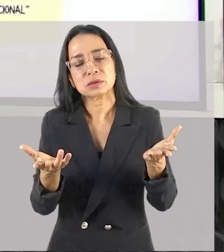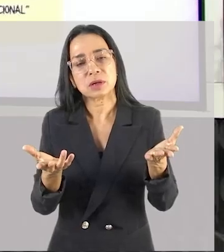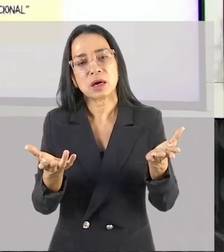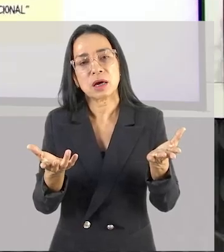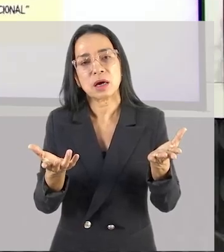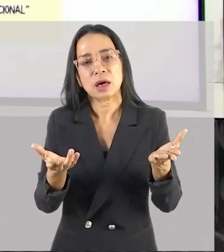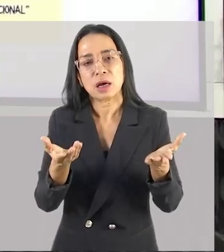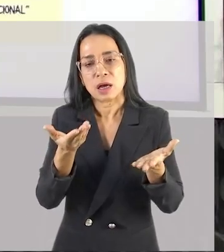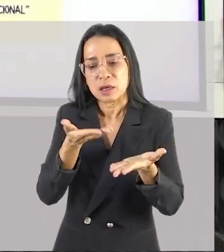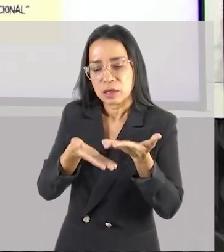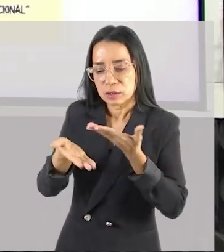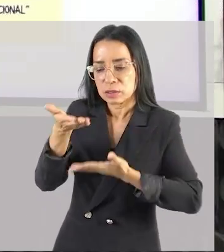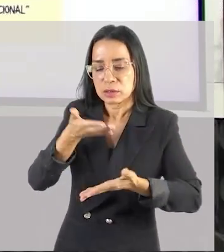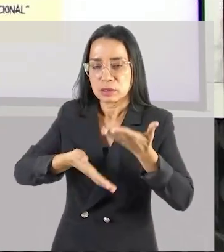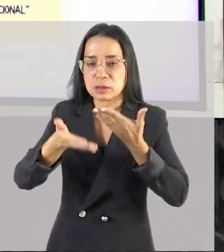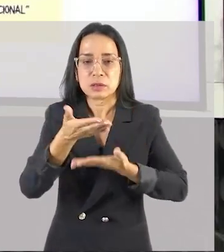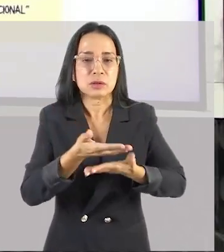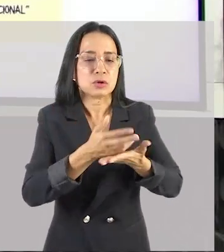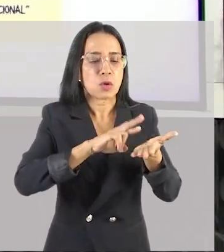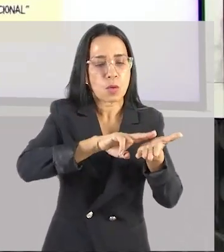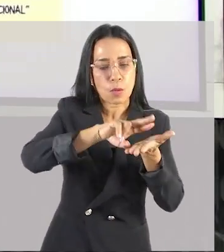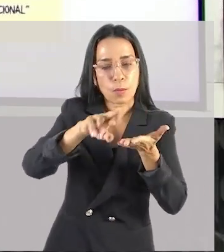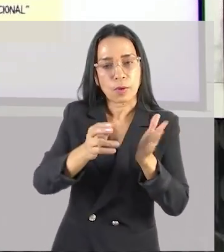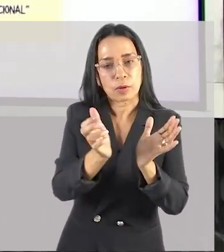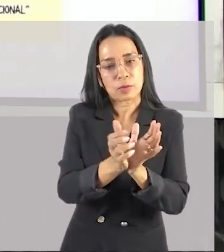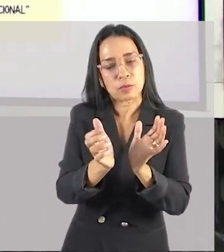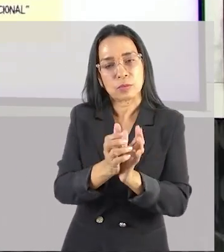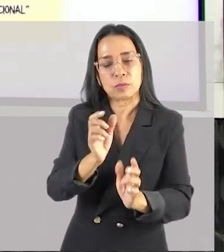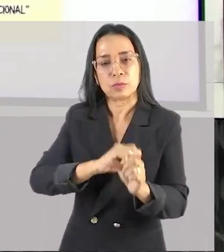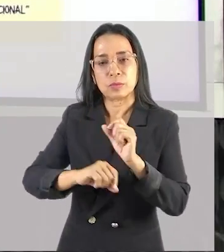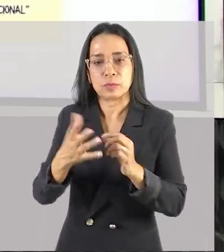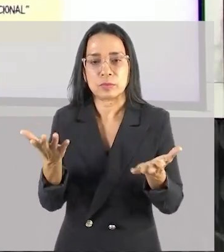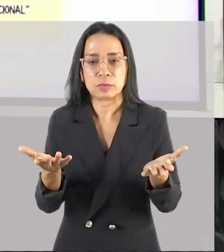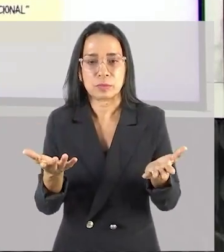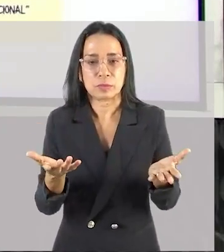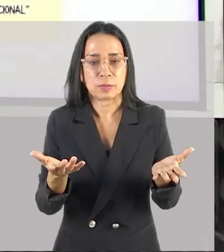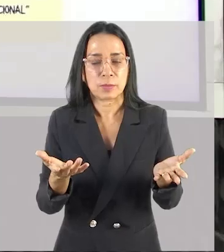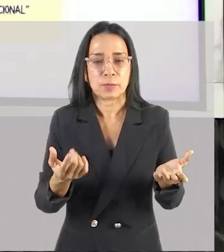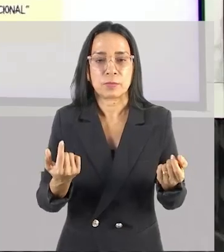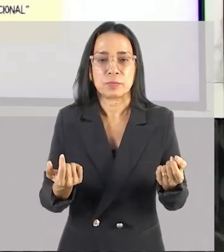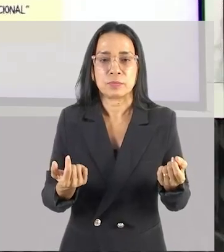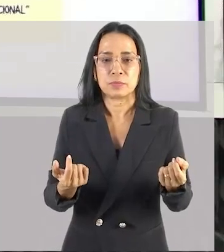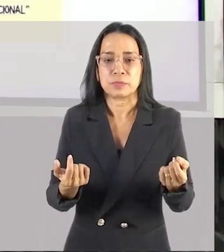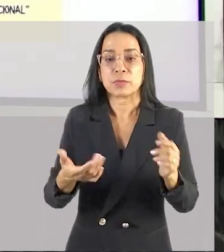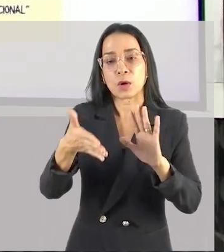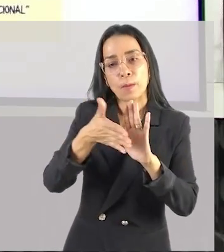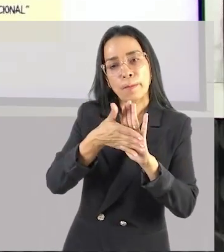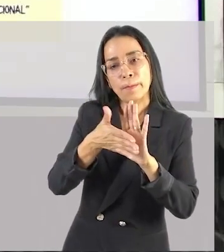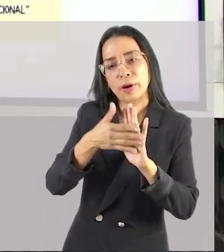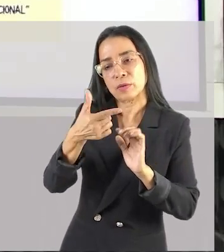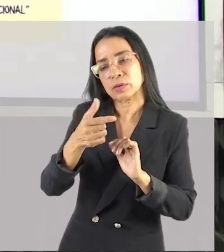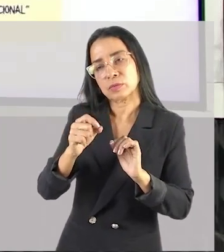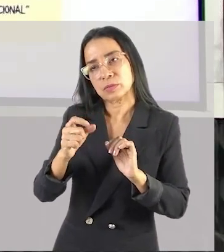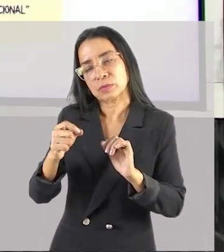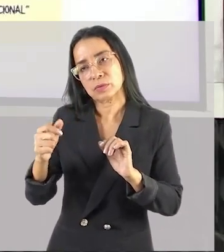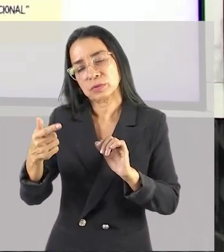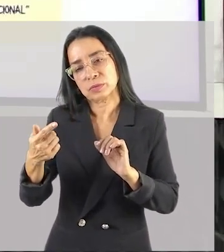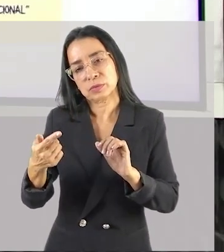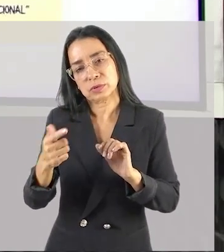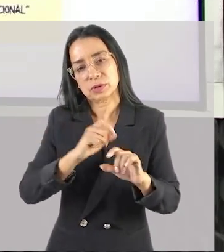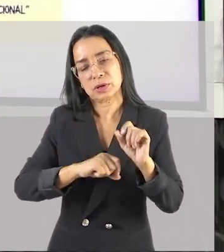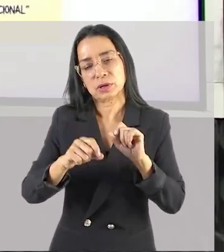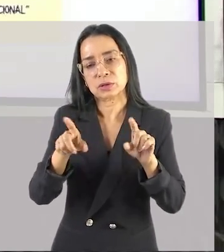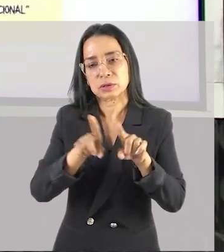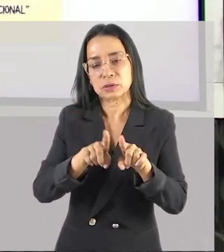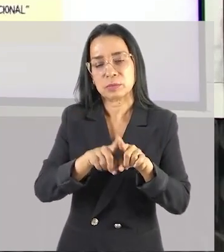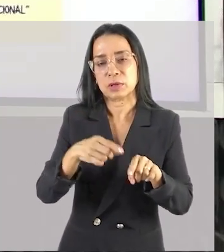intolerante. Inclusive a intolerância, ela já foi pauta, tá? Foi pauta aqui em 2007, ela vai ser pauta mais lá na frente sobre intolerância religiosa em